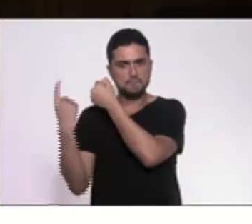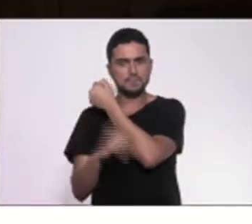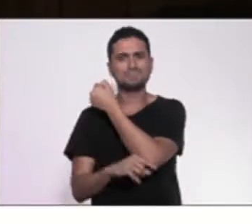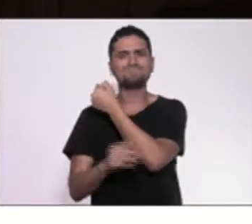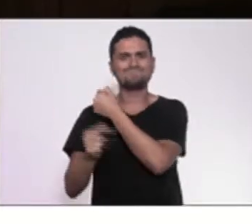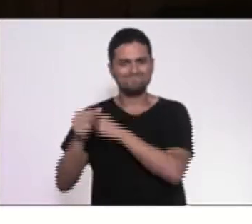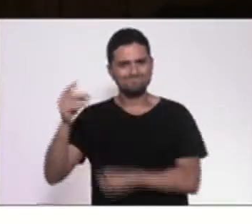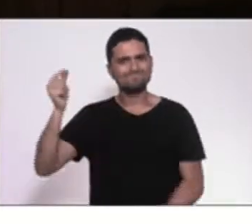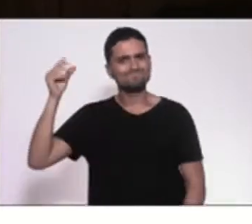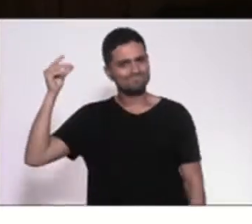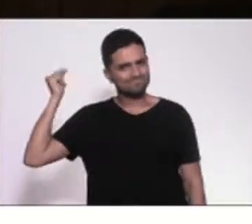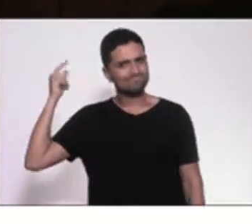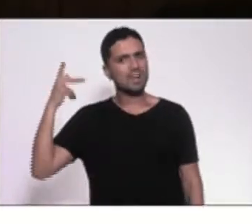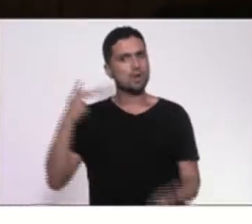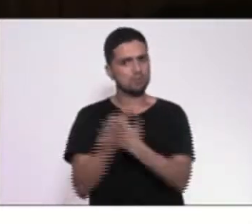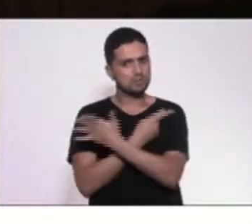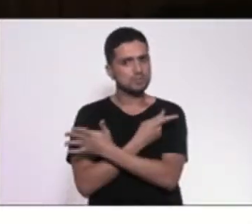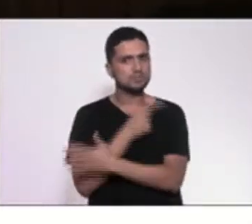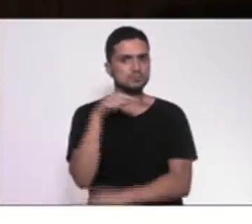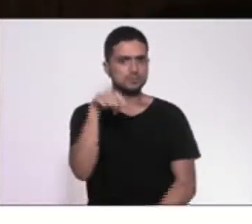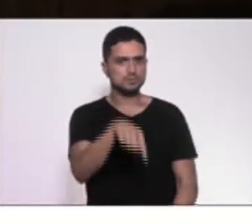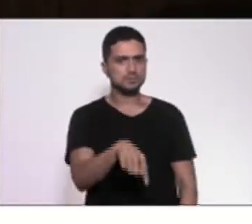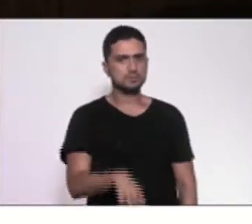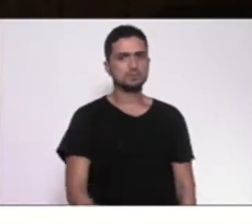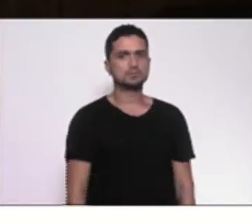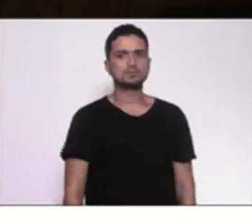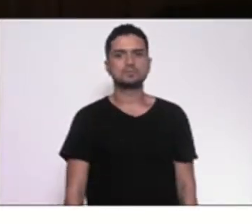escravizados que vieram para o Brasil.